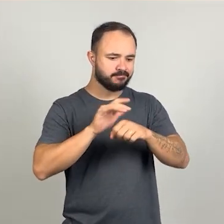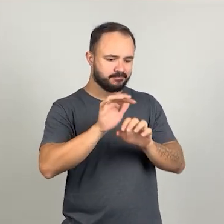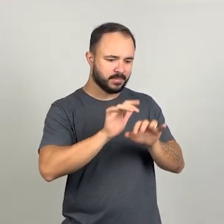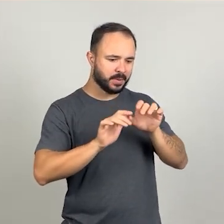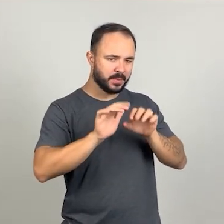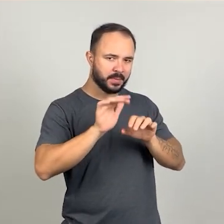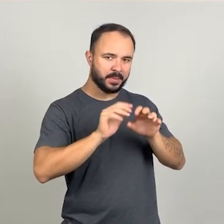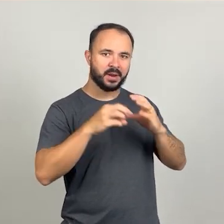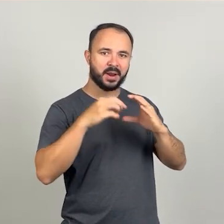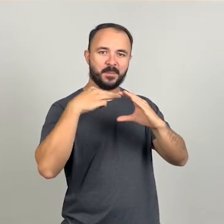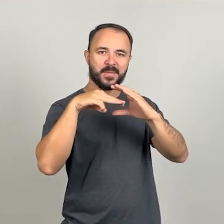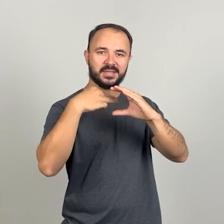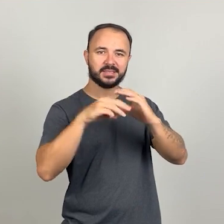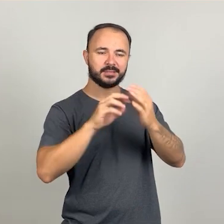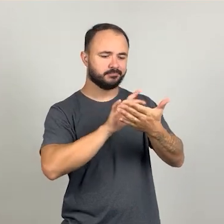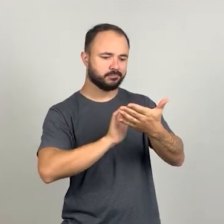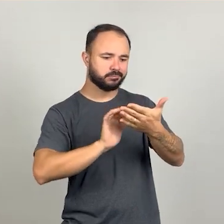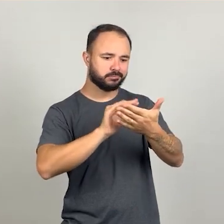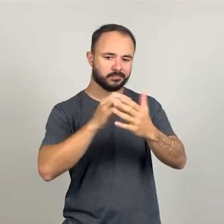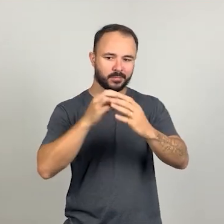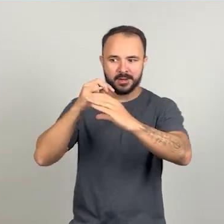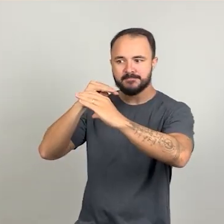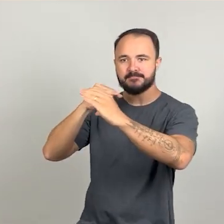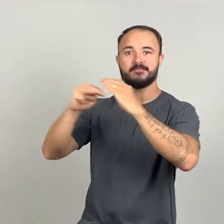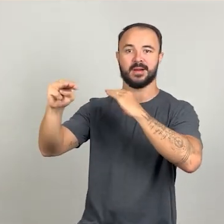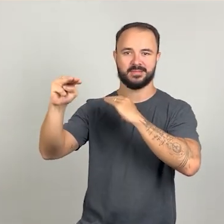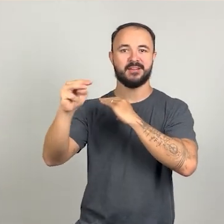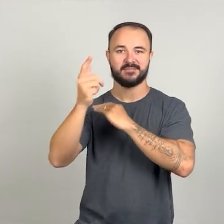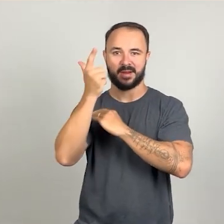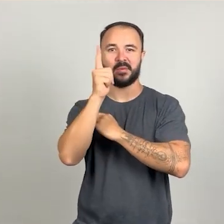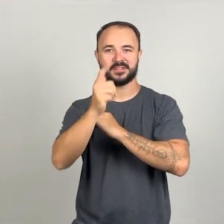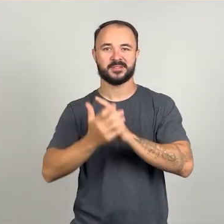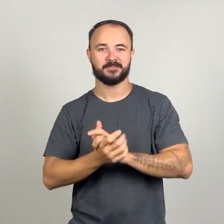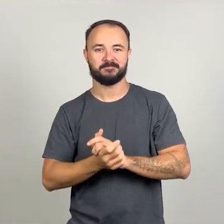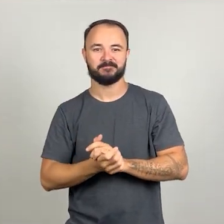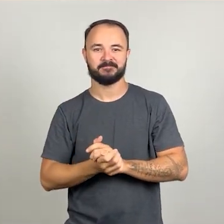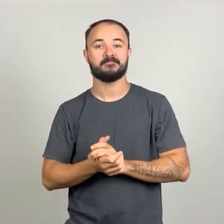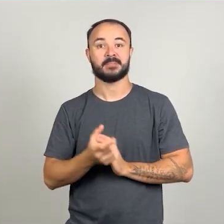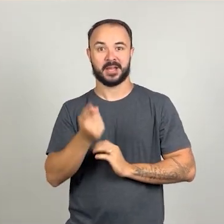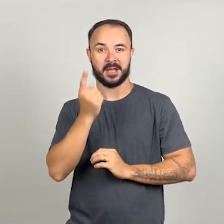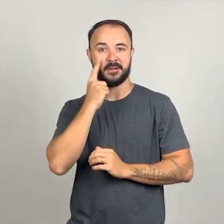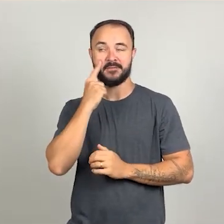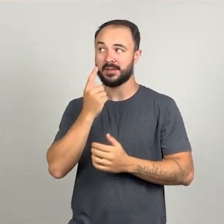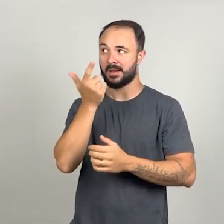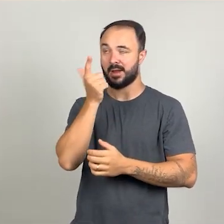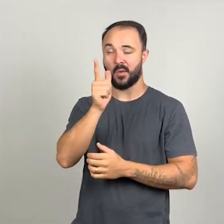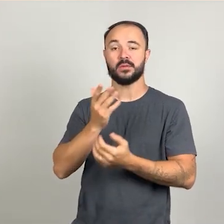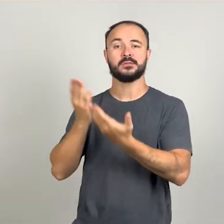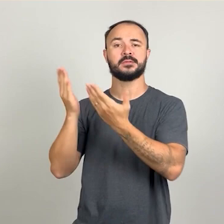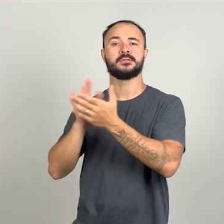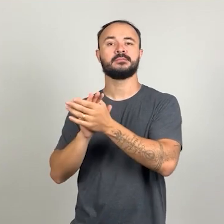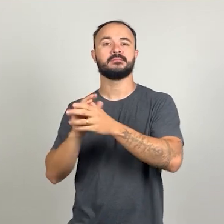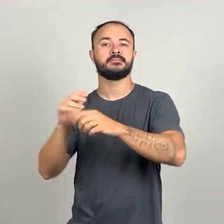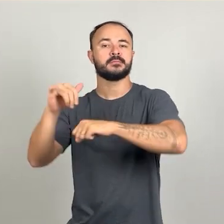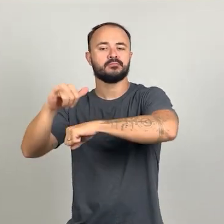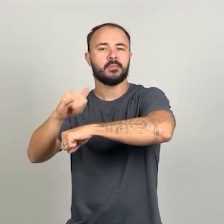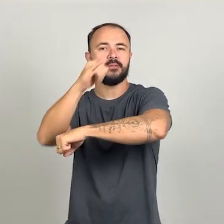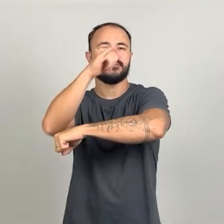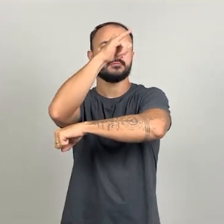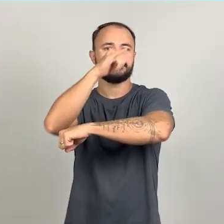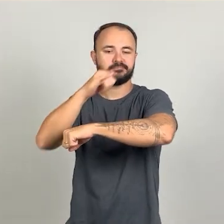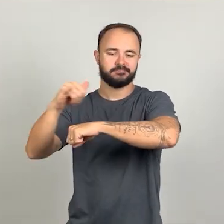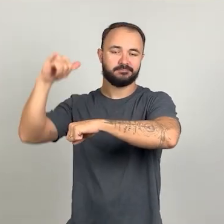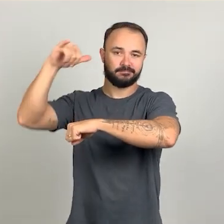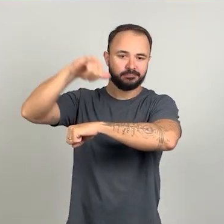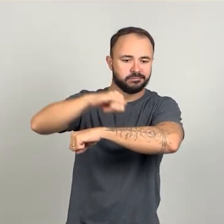de fios. E aqui nós temos uma aeronave típica, né, da época, que